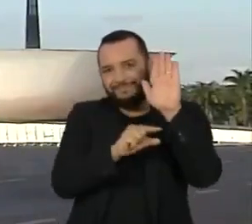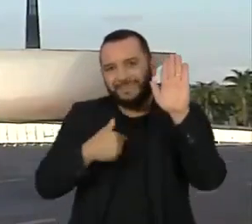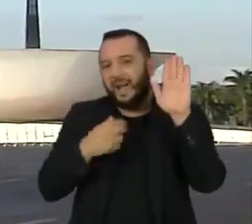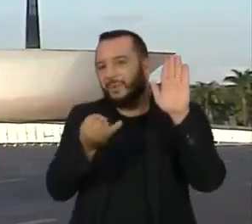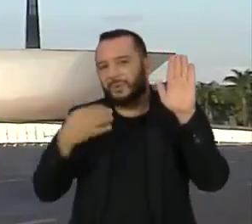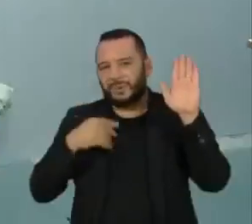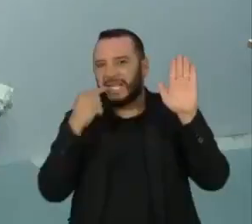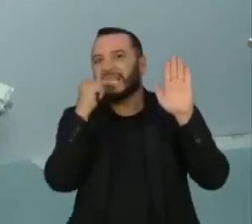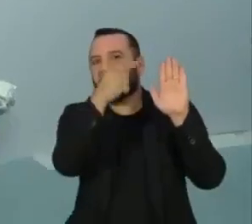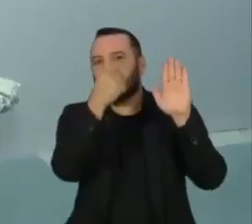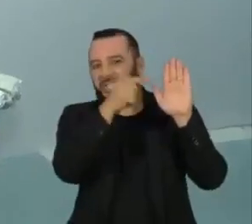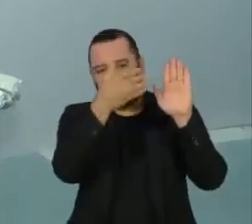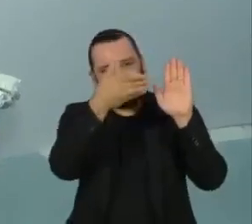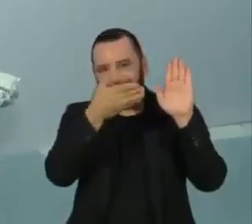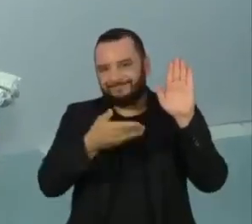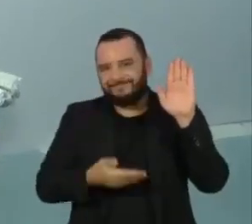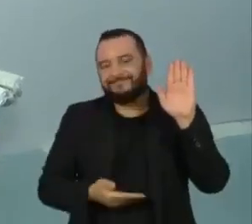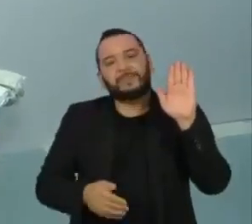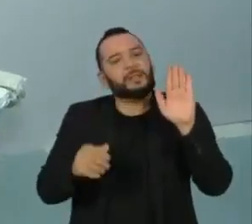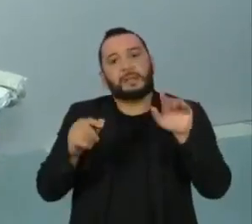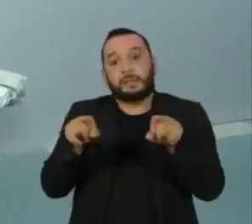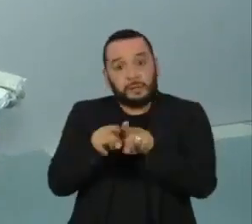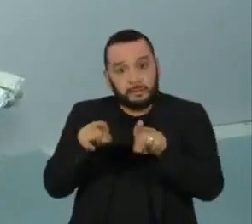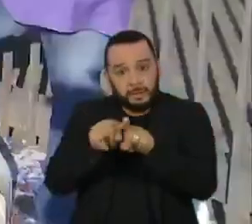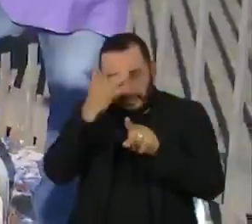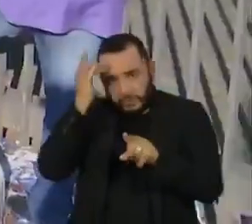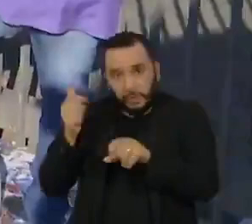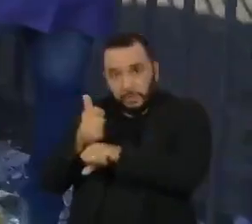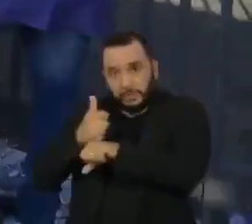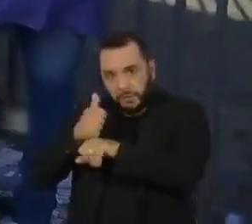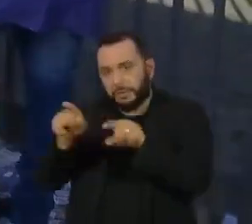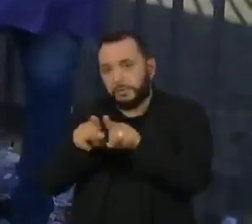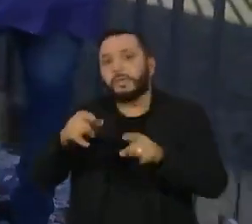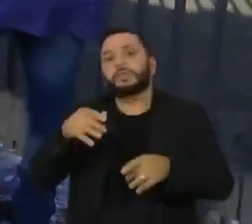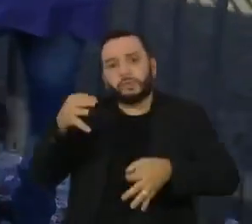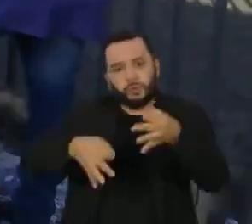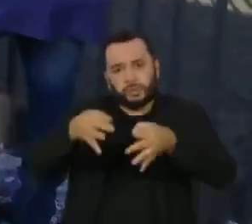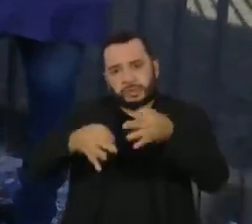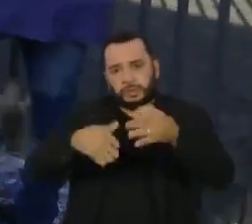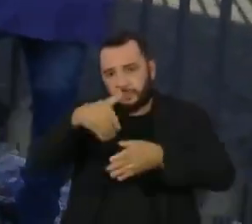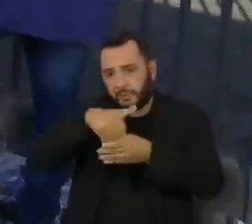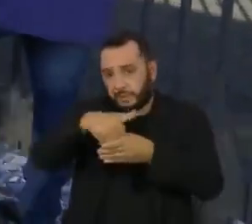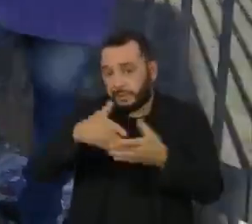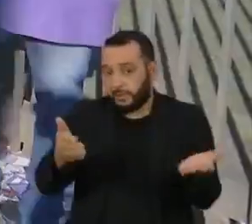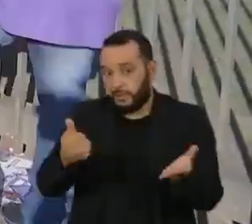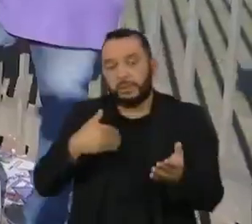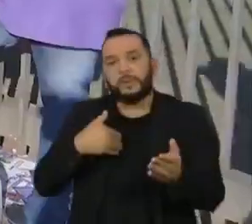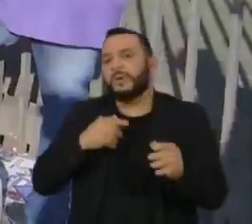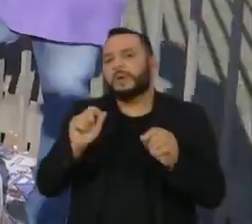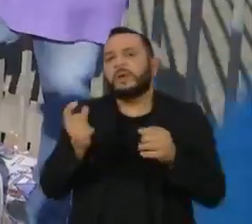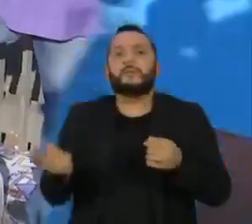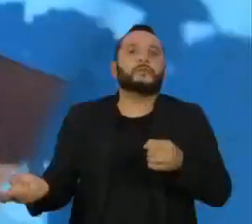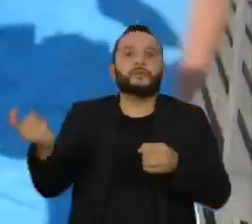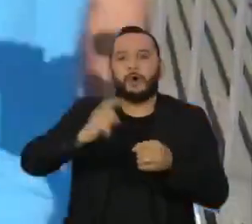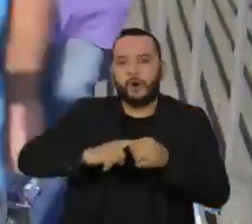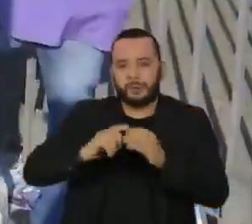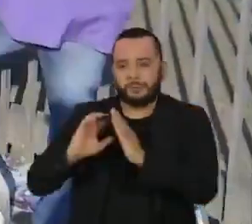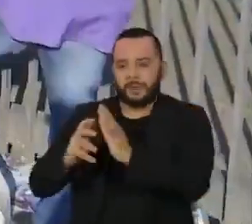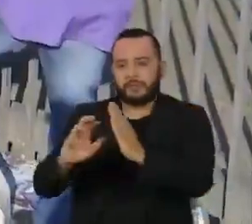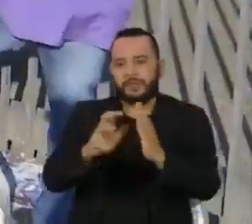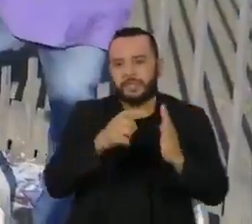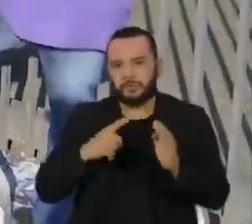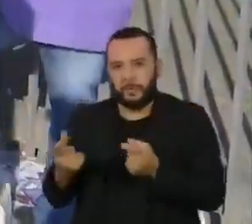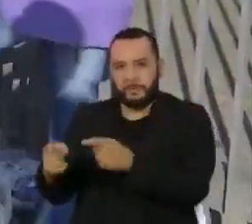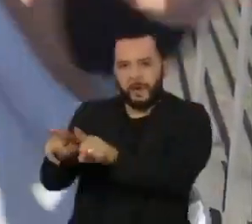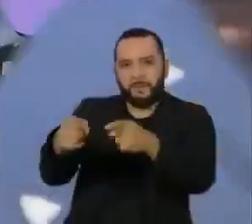críticas por parte de pesquisadores e da Justiça Eleitoral o principal ponto de atenção era a volta das coligações